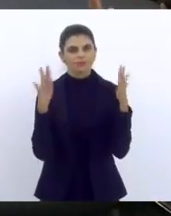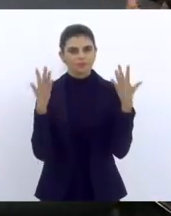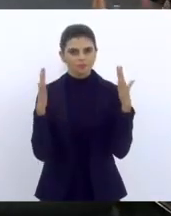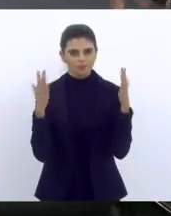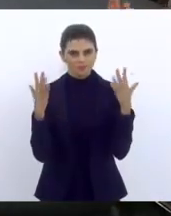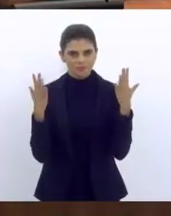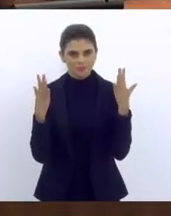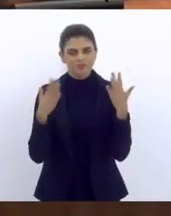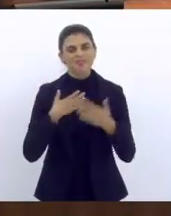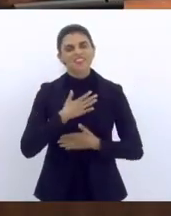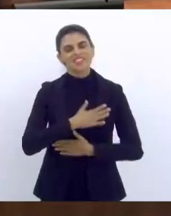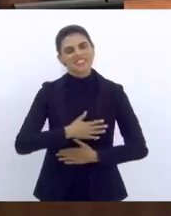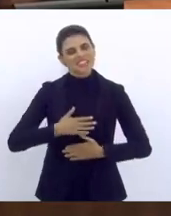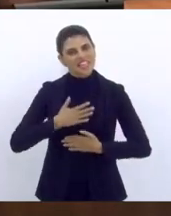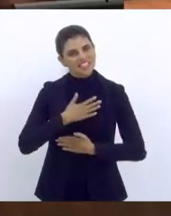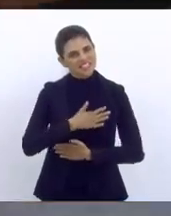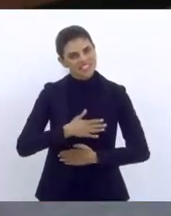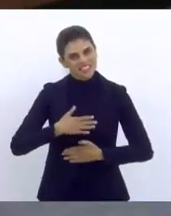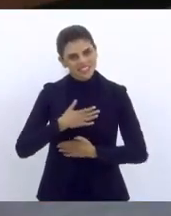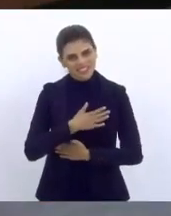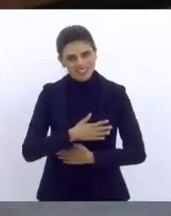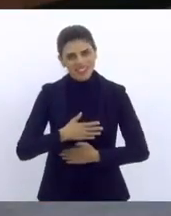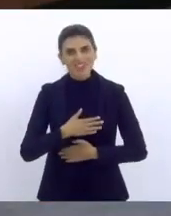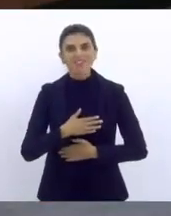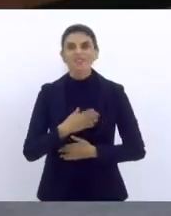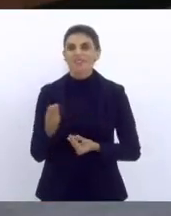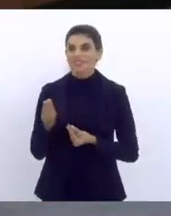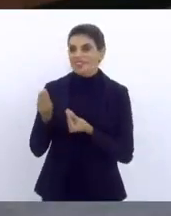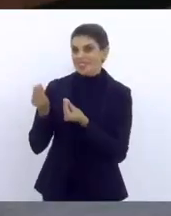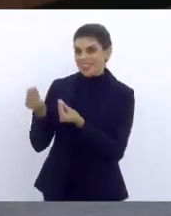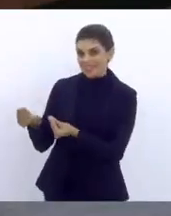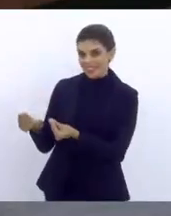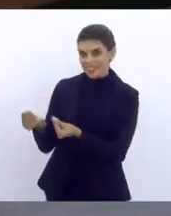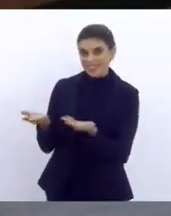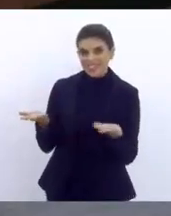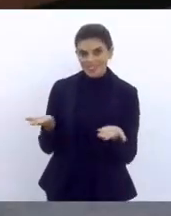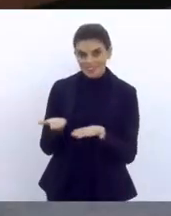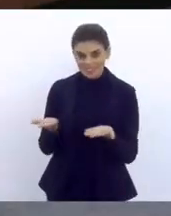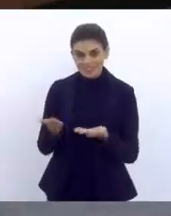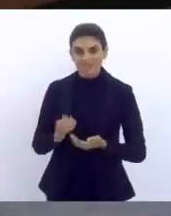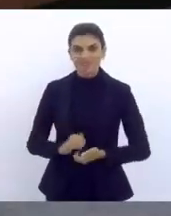Tenho a satisfação de entregar